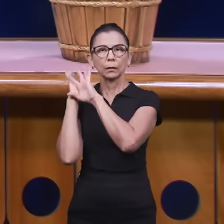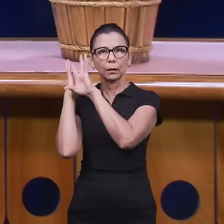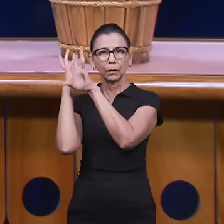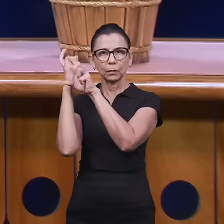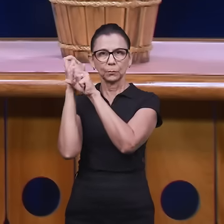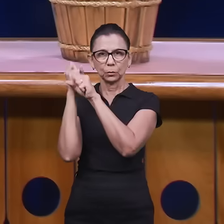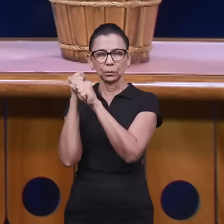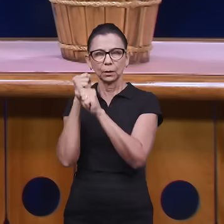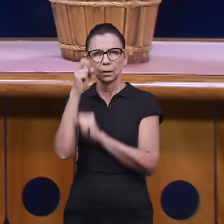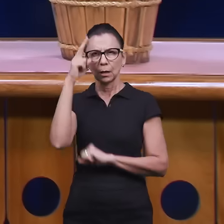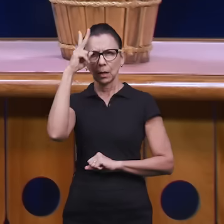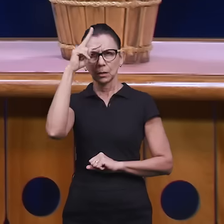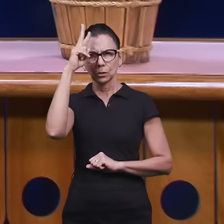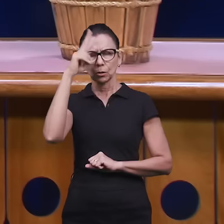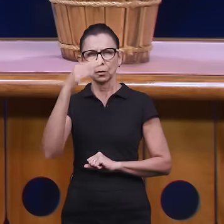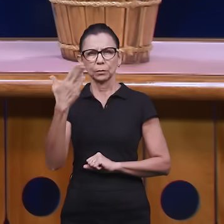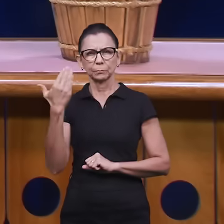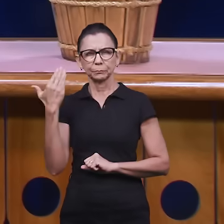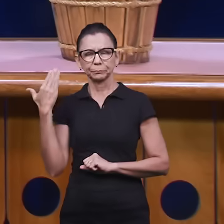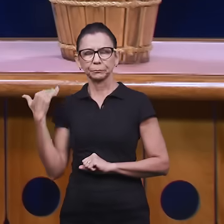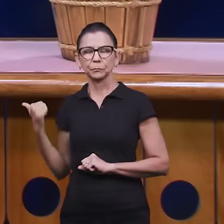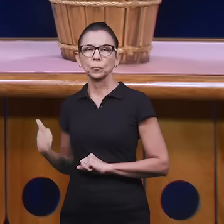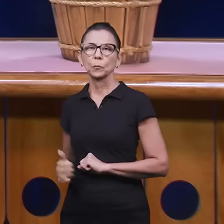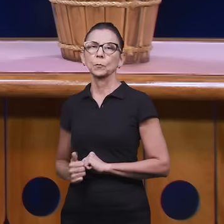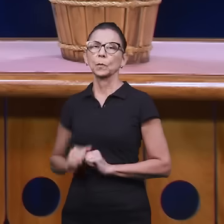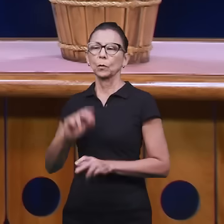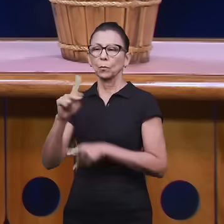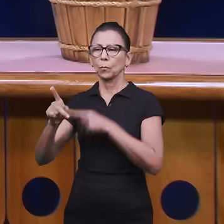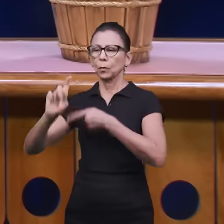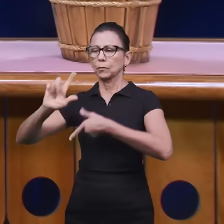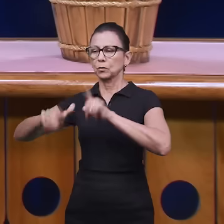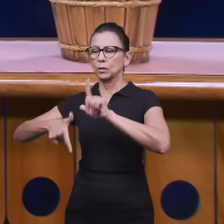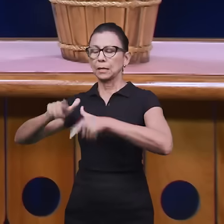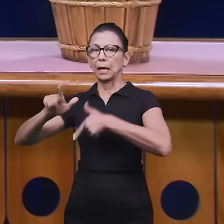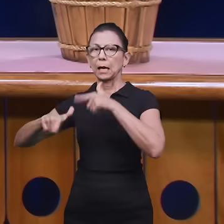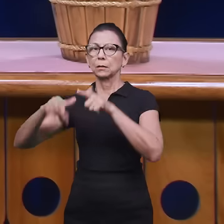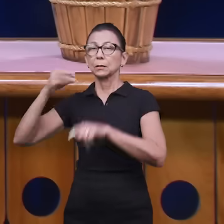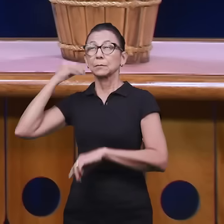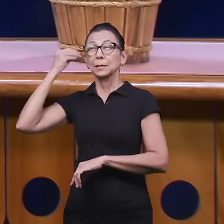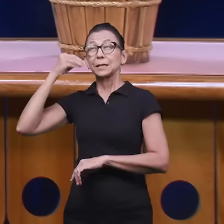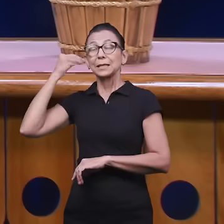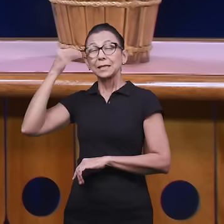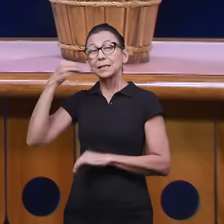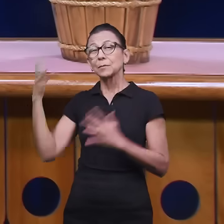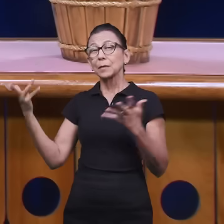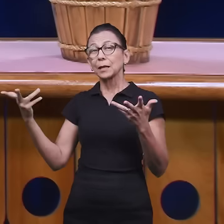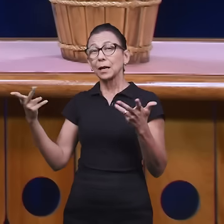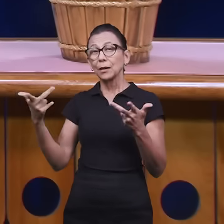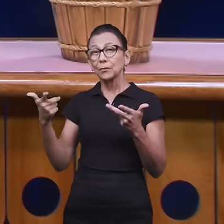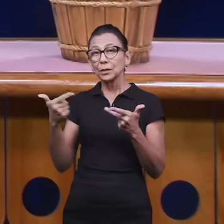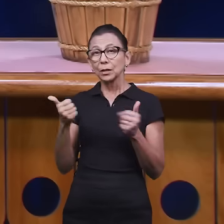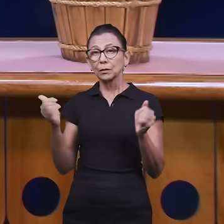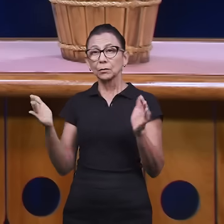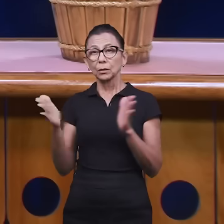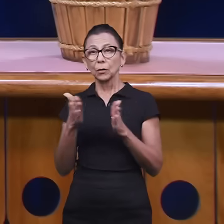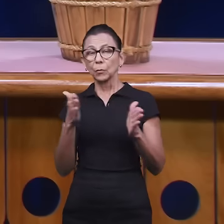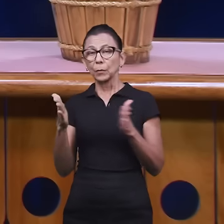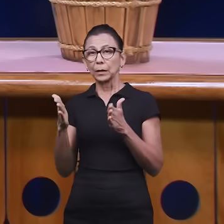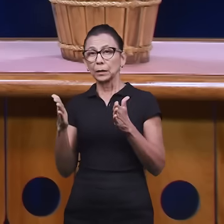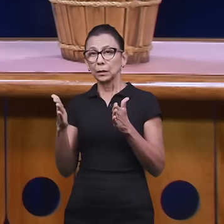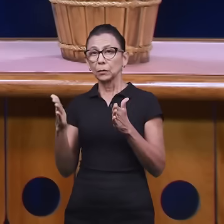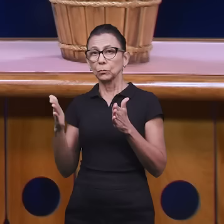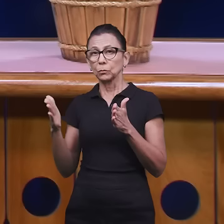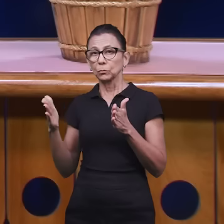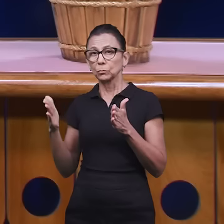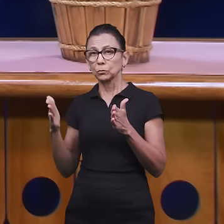tinha vindo de uma experiência extraordinária até Josué. E depois de